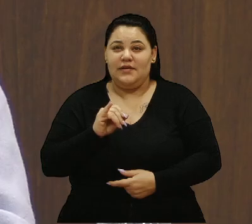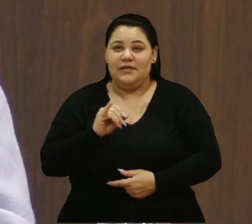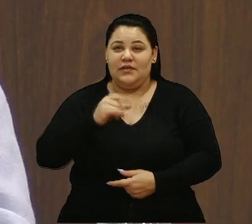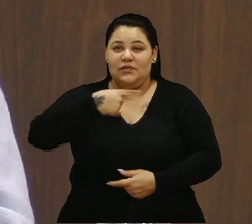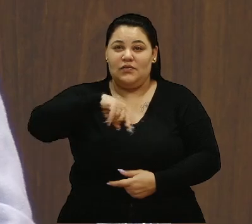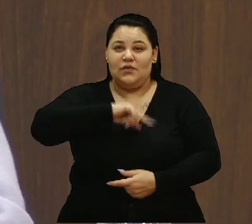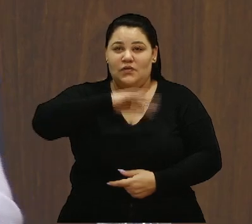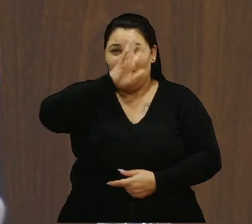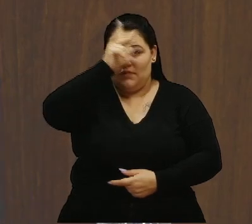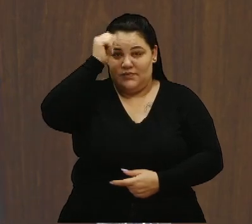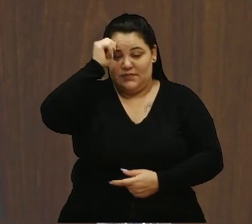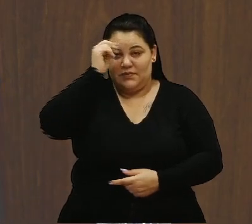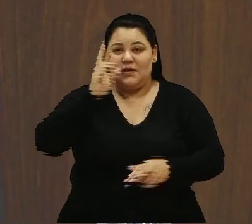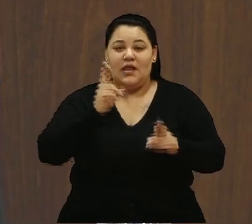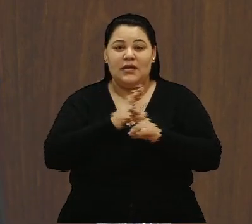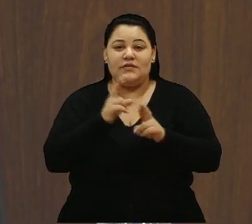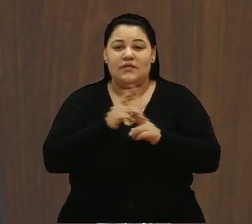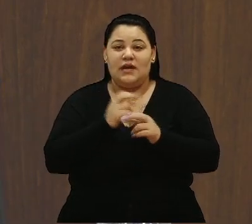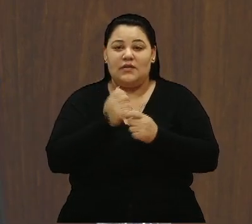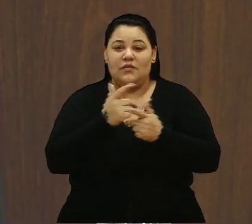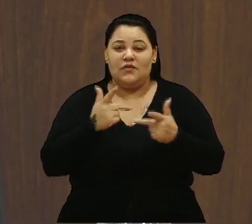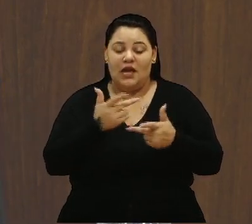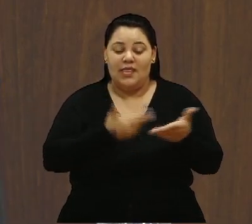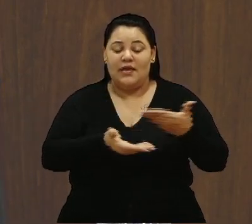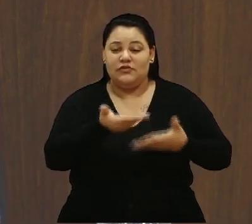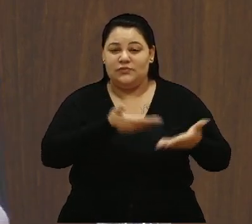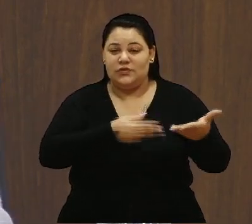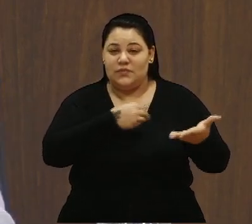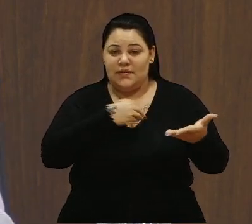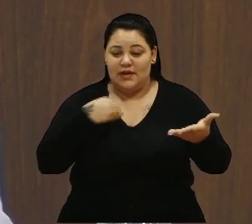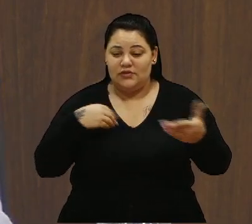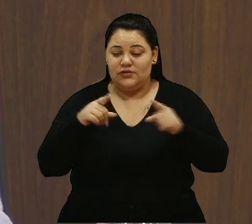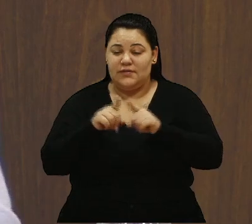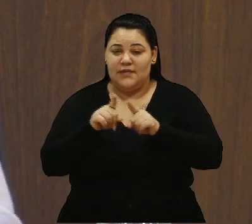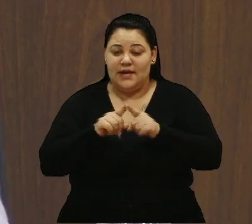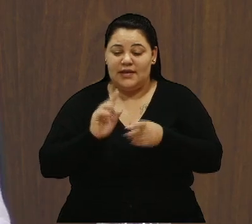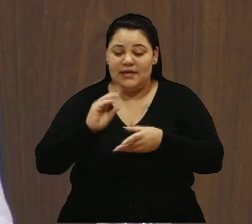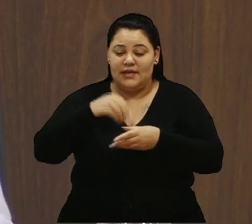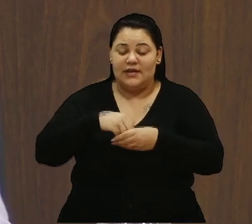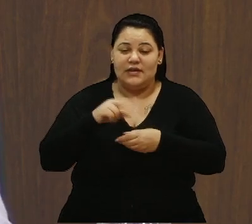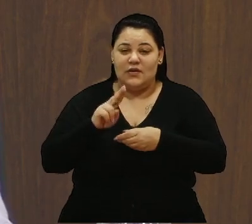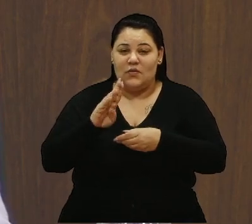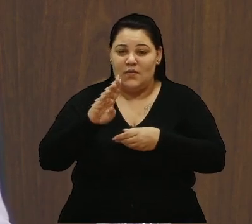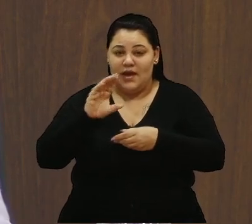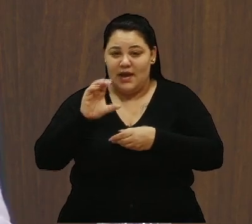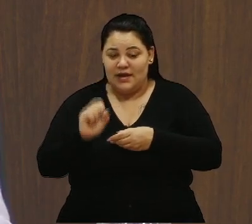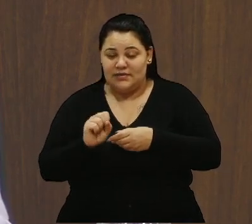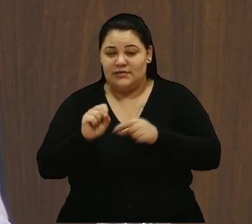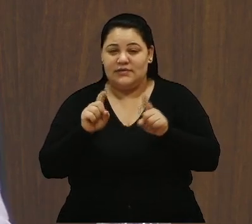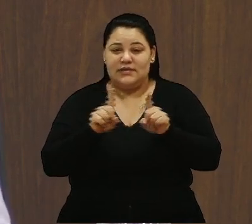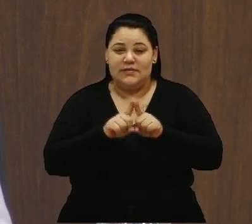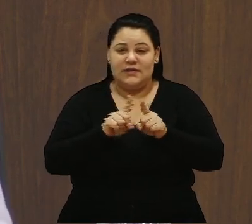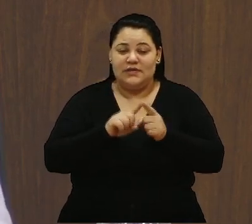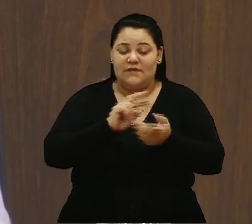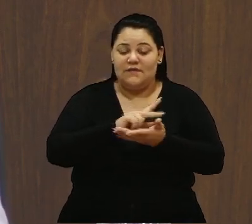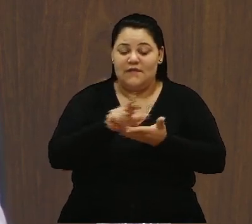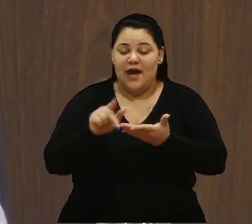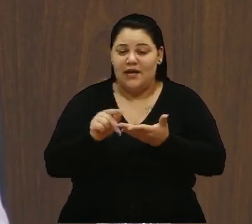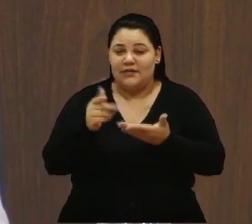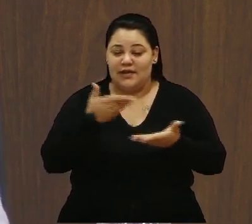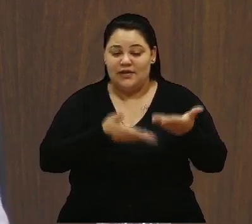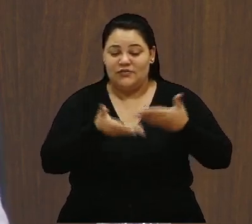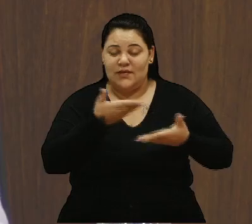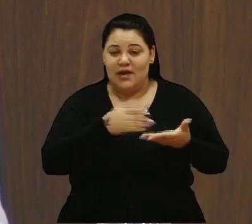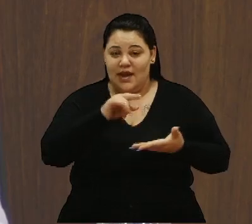município, relacionados à questão do atendimento médico nas UBSs, a questão de vários atendimentos, e aqui a